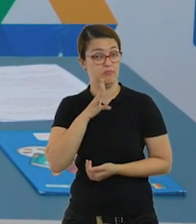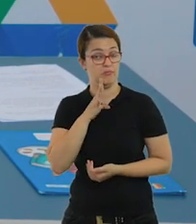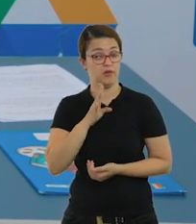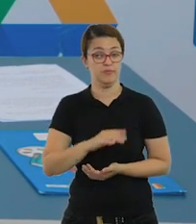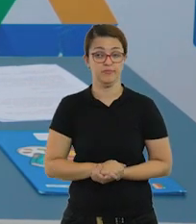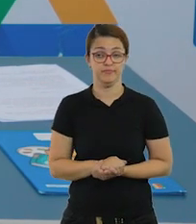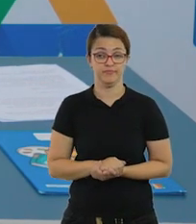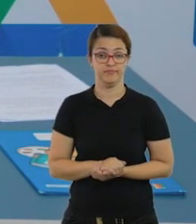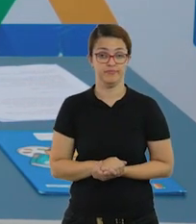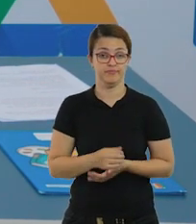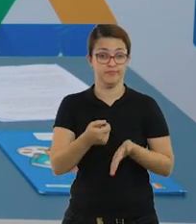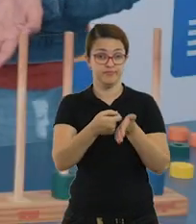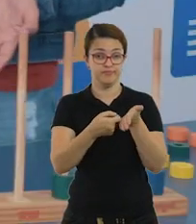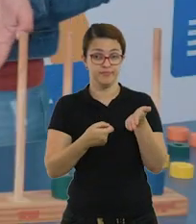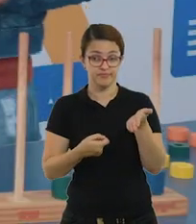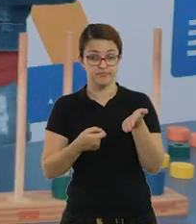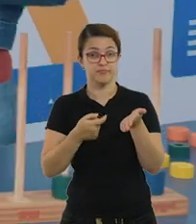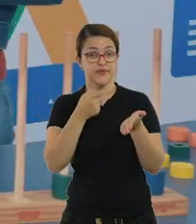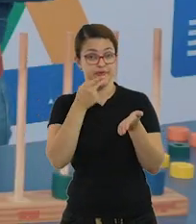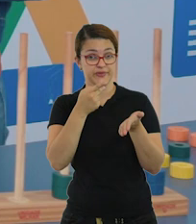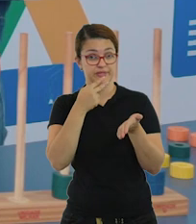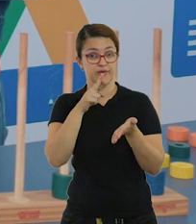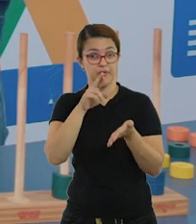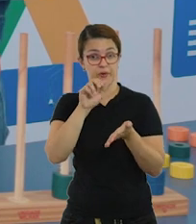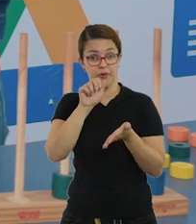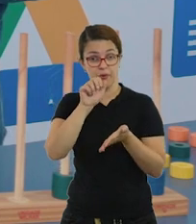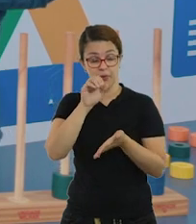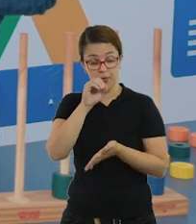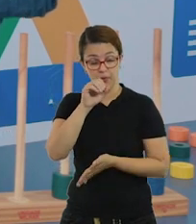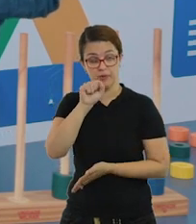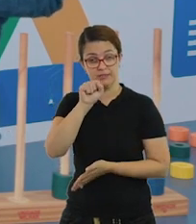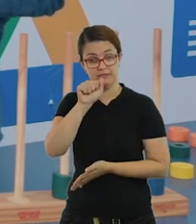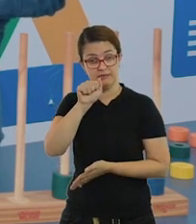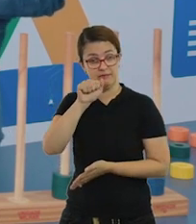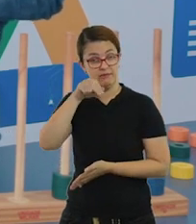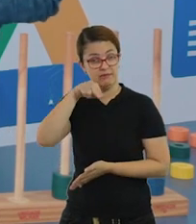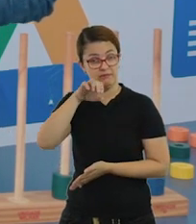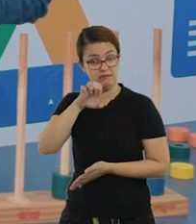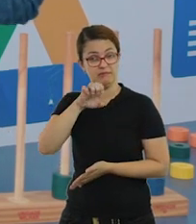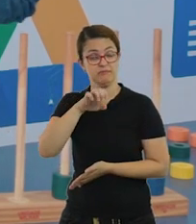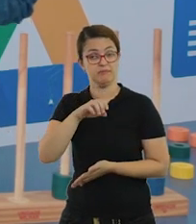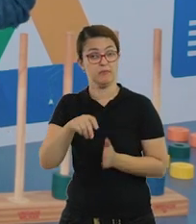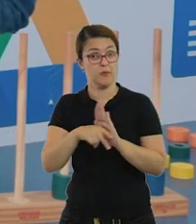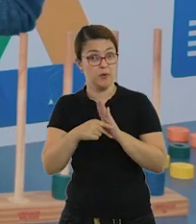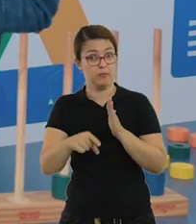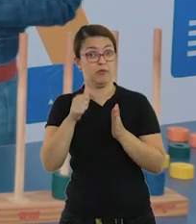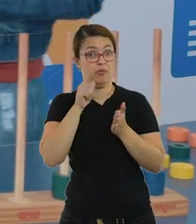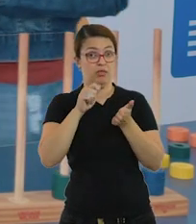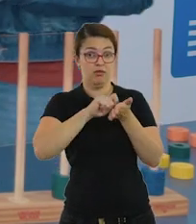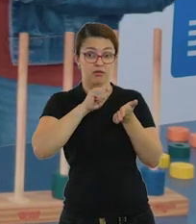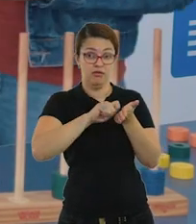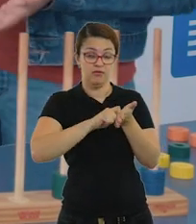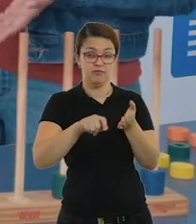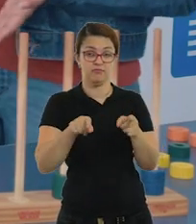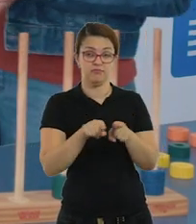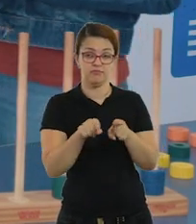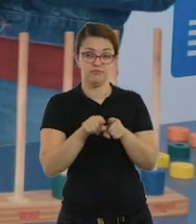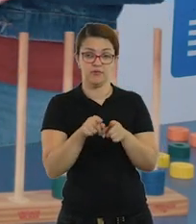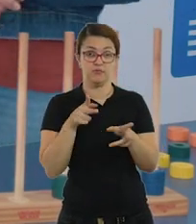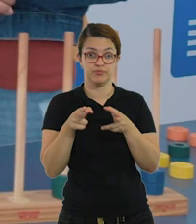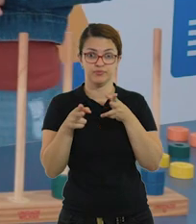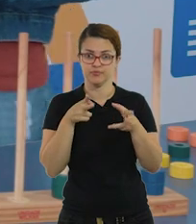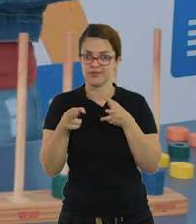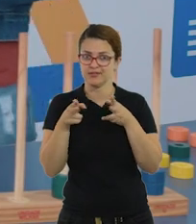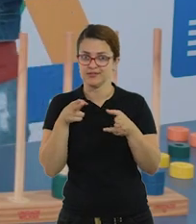Gostaram? Olha só que legal! O texto e a voz é da Rosiana Murray, a escritora do poema. E os desenhos, né, a animação, a edição foi feito pelo